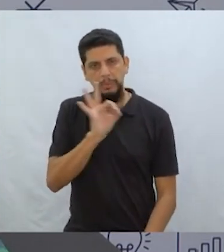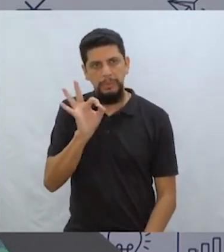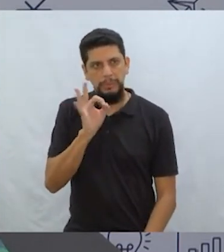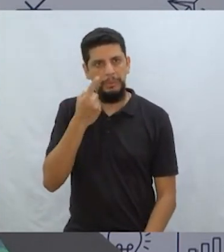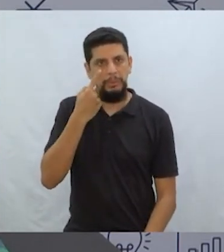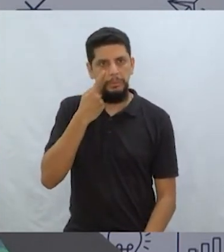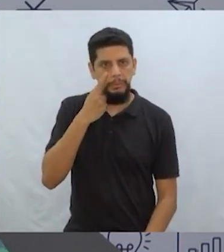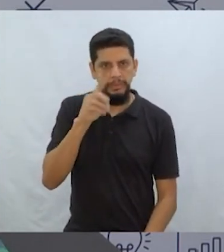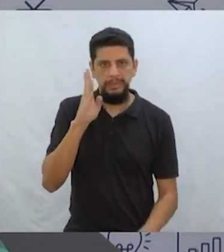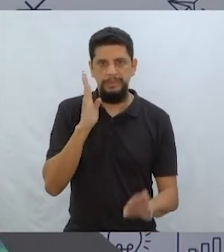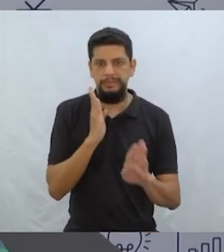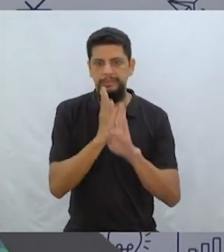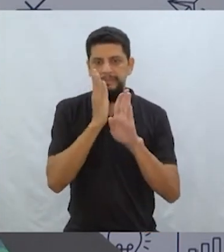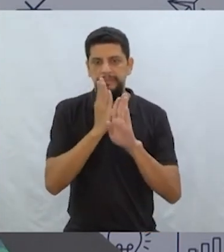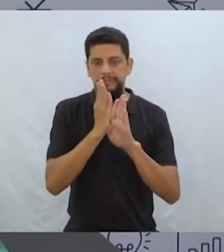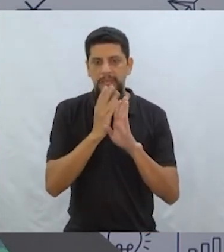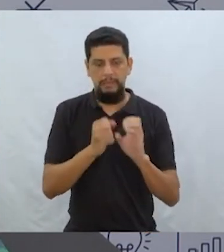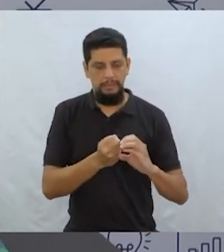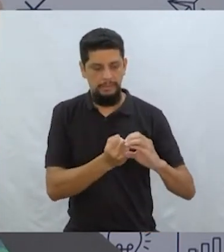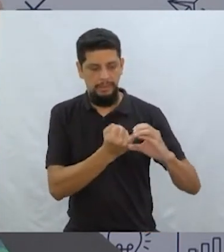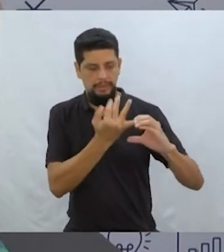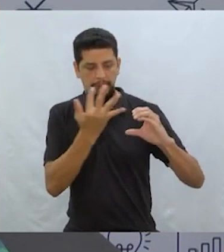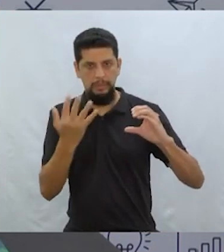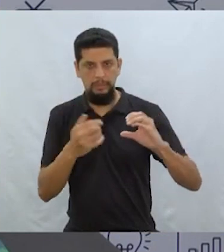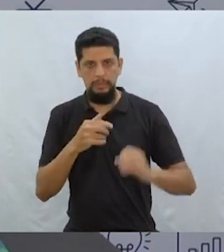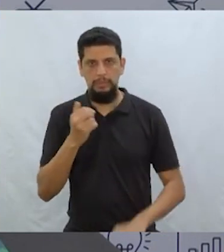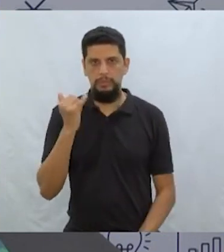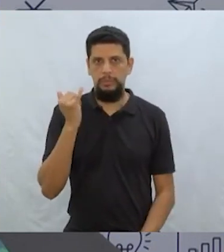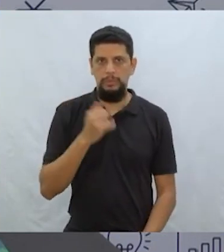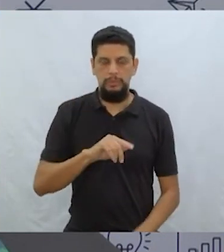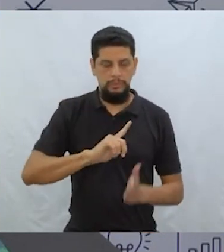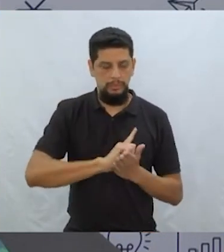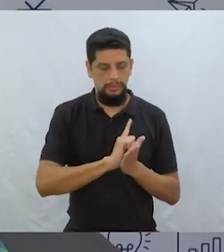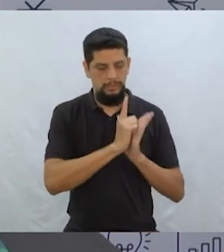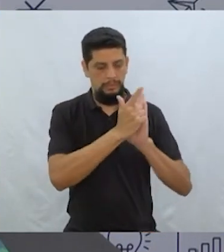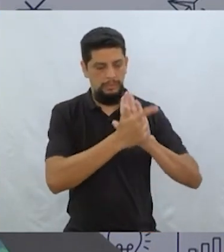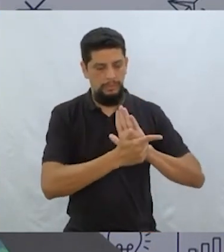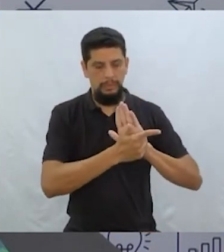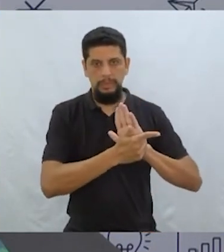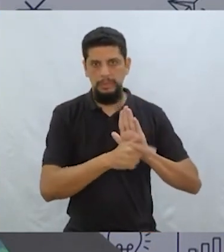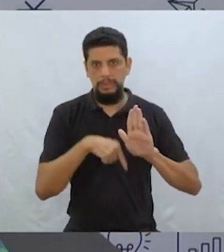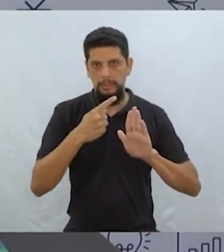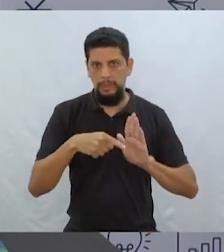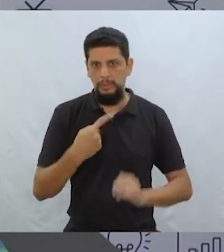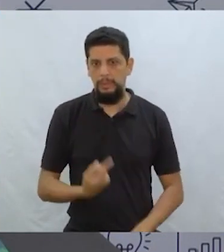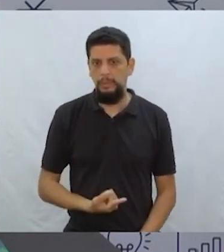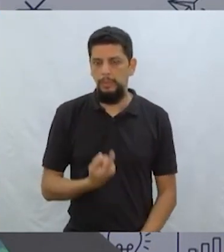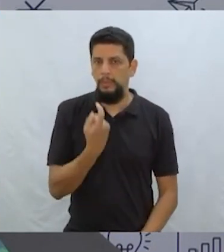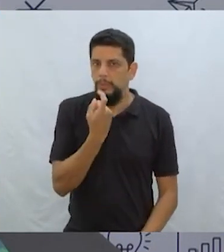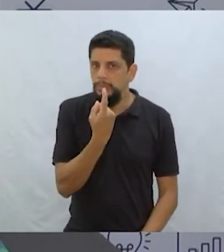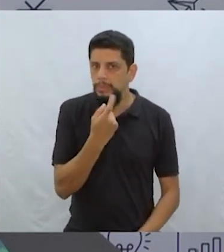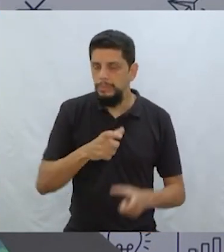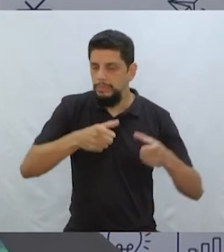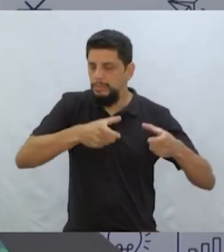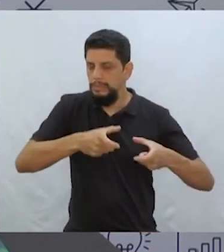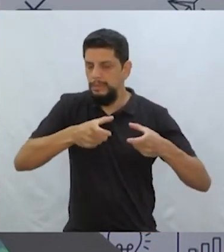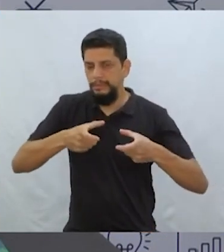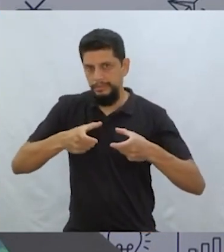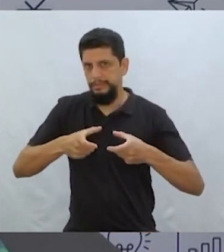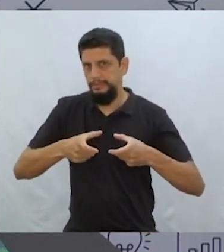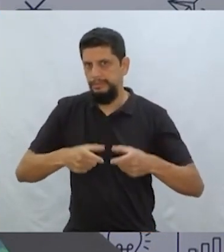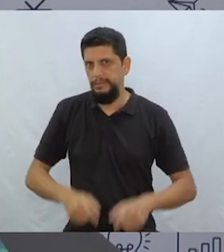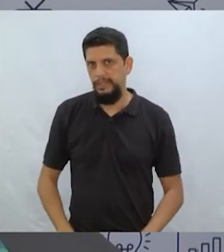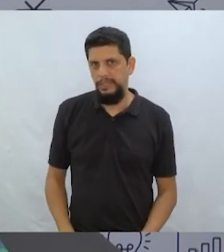ir descobrindo essas características do gênero depois um único ambiente tem um